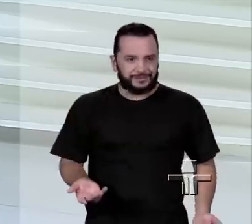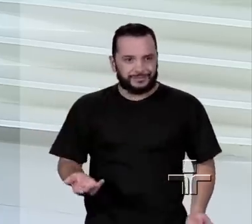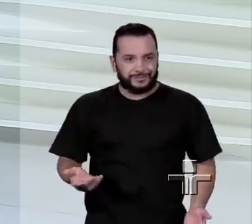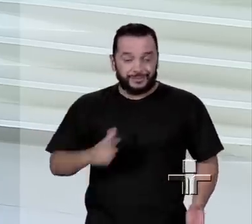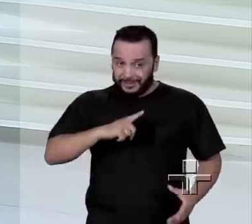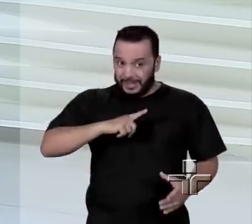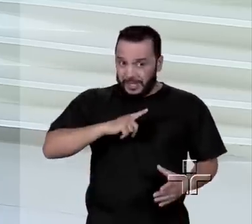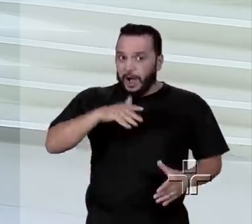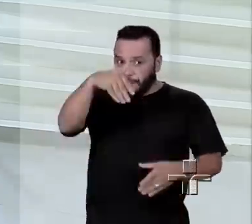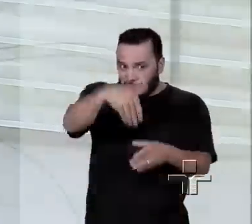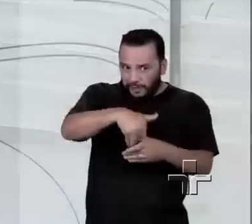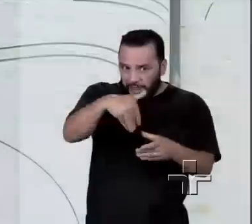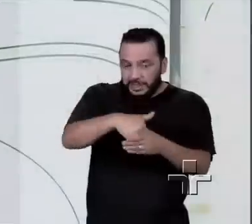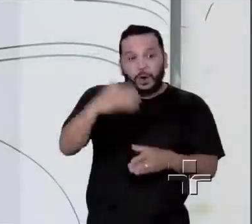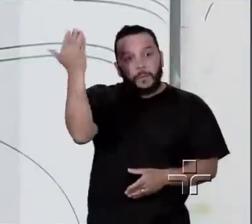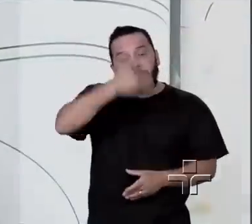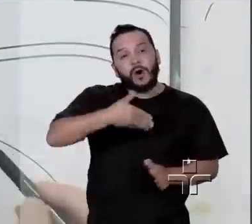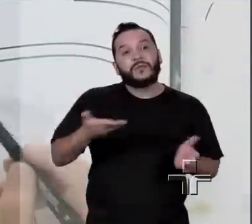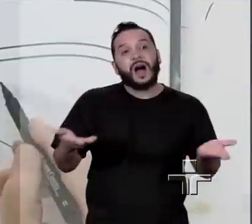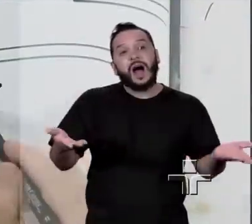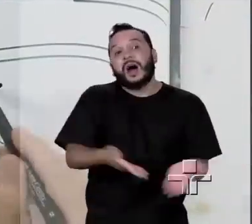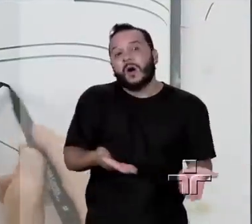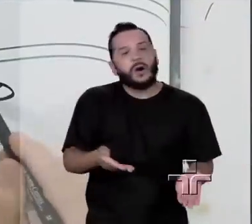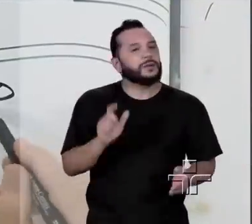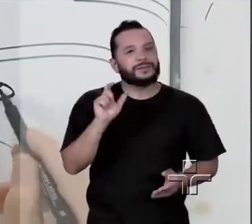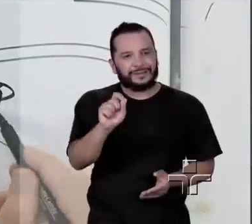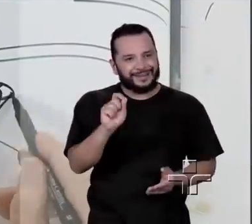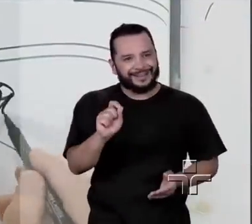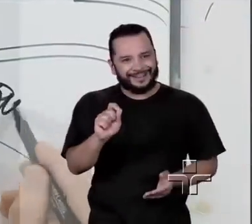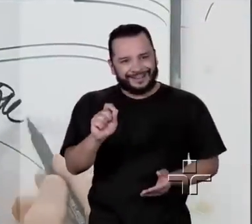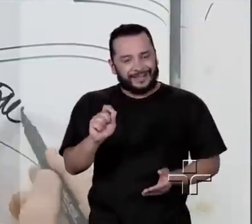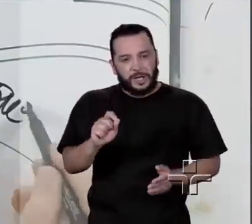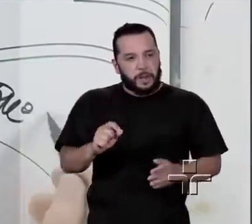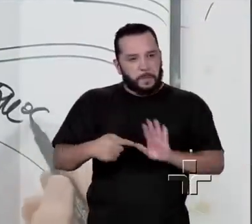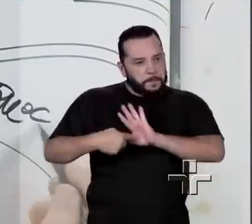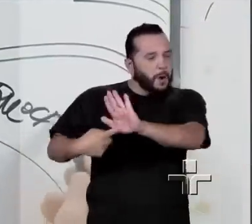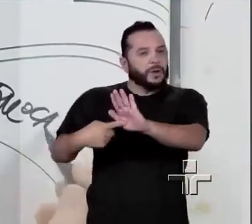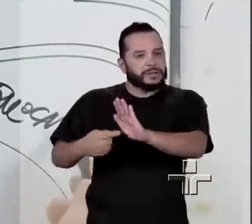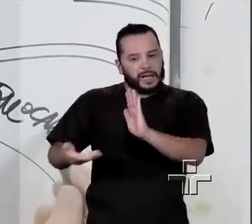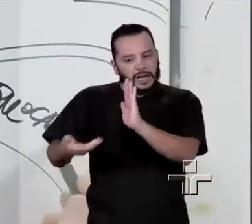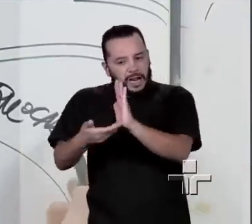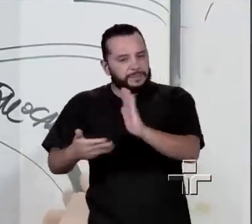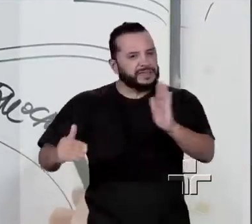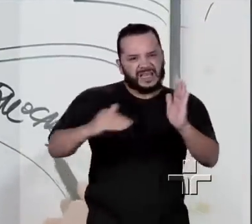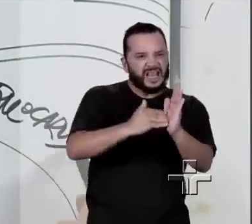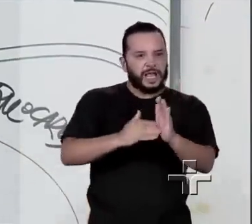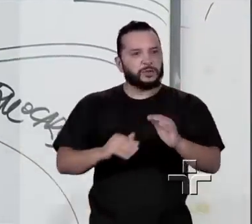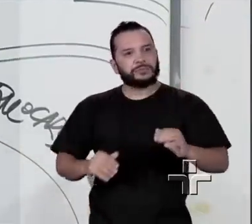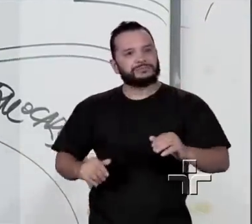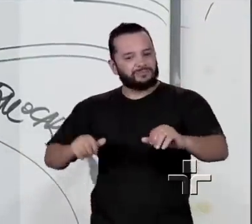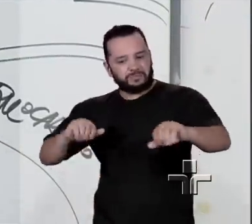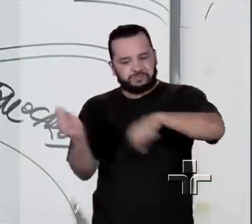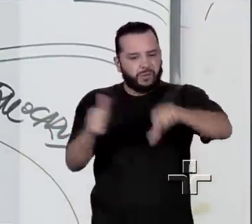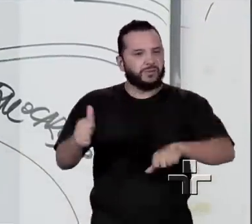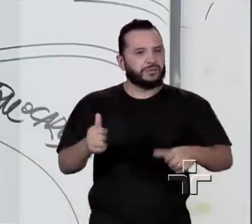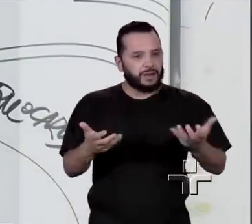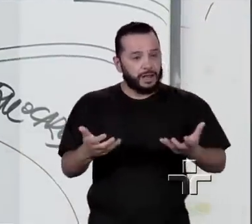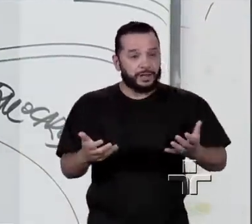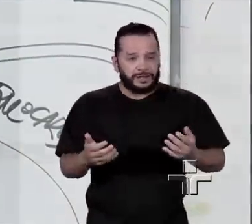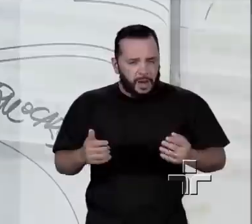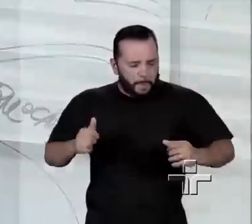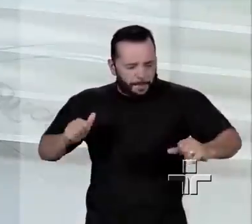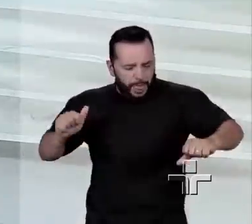urnas agora deram um grande recado para a Câmara e do Senado. E a alteração só não foi maior, Clarissa,